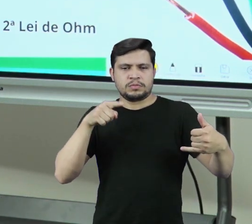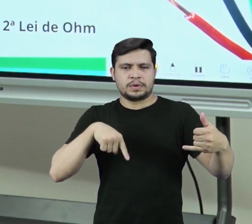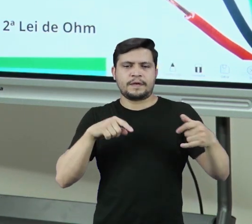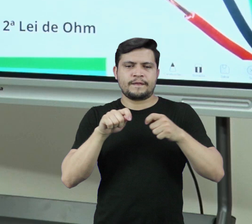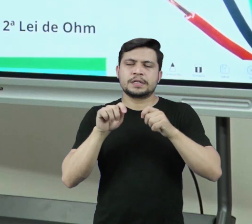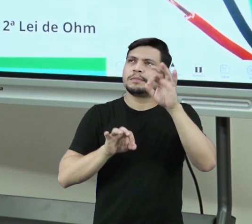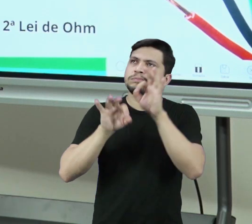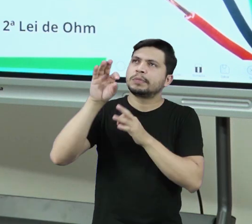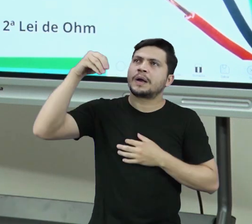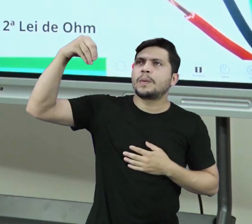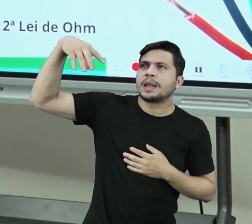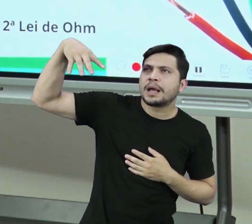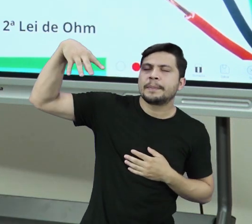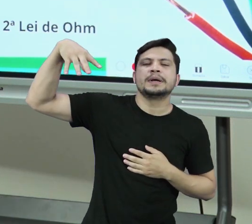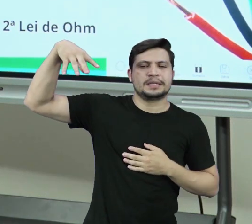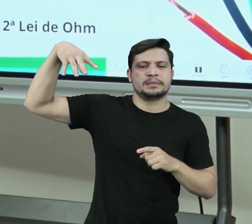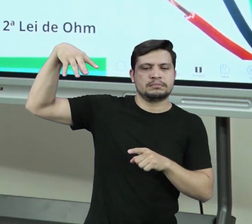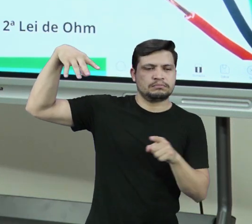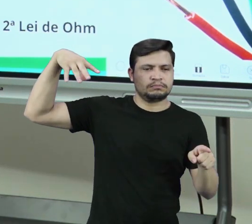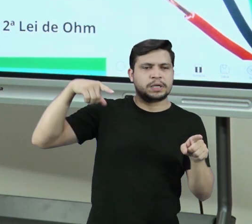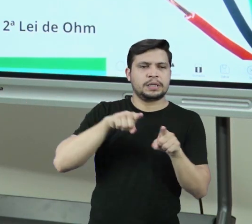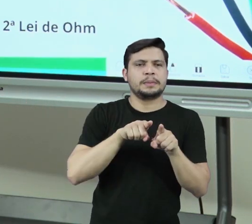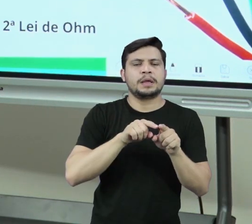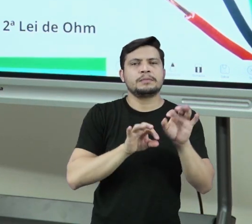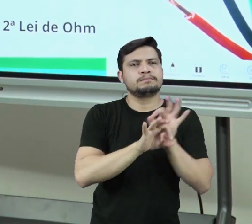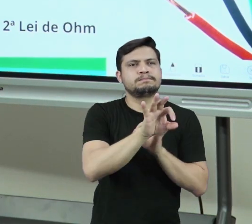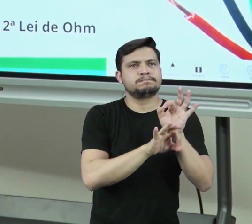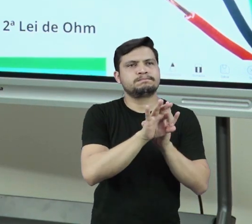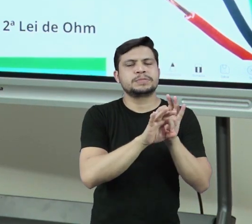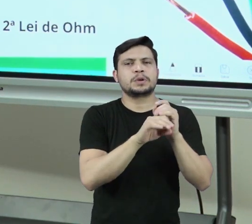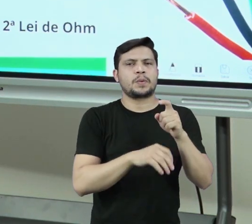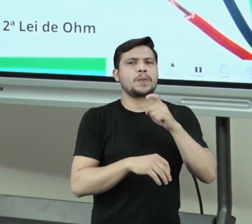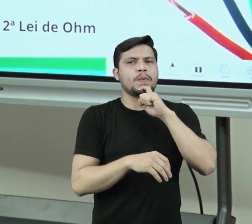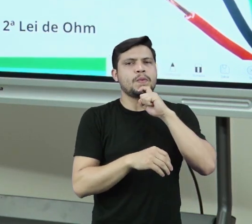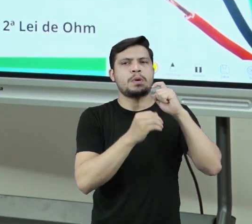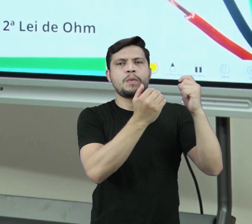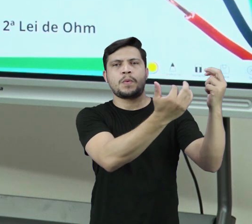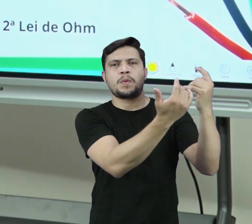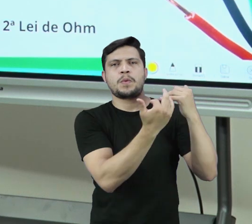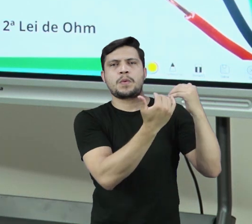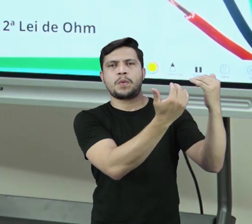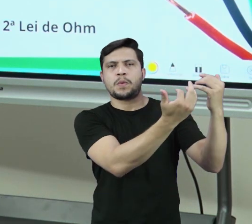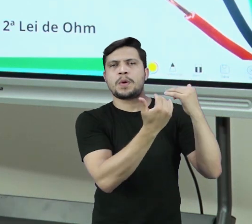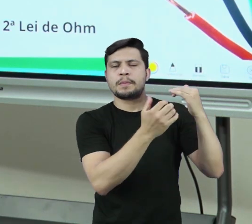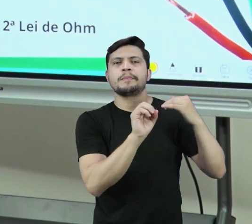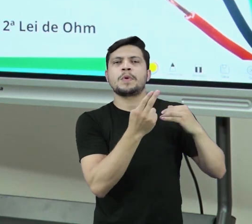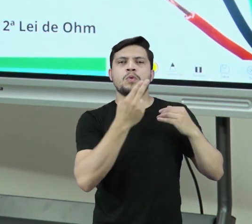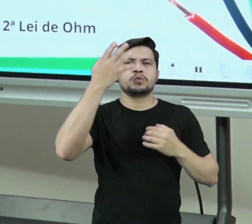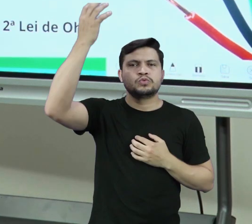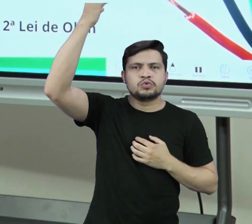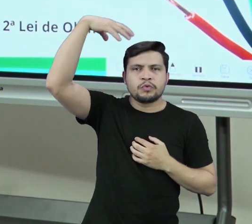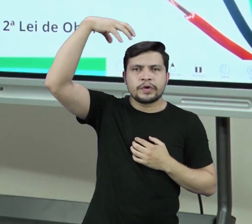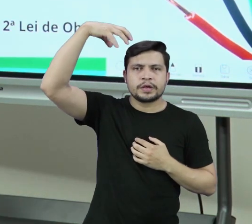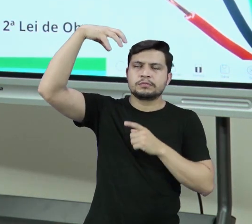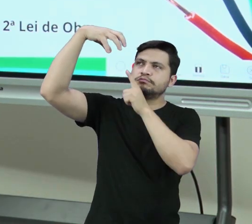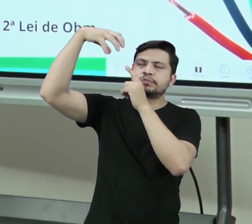lâmpada convencional em relação a instalar, por exemplo, um ar-condicionado, né? Ou até mesmo um chuveiro elétrico, no caso. Por